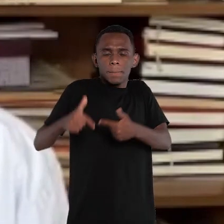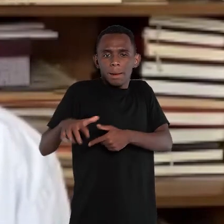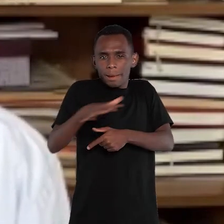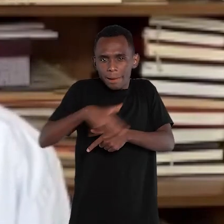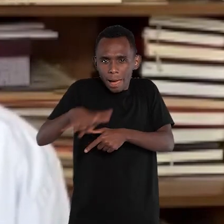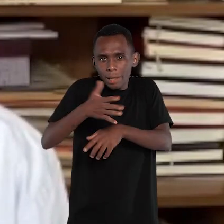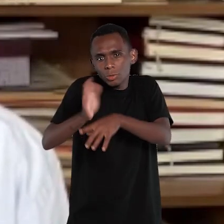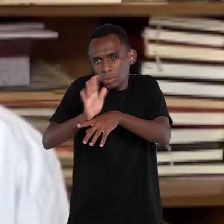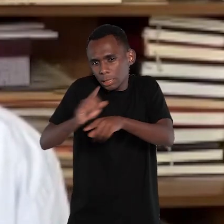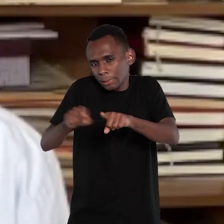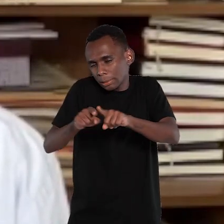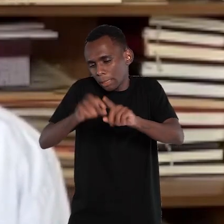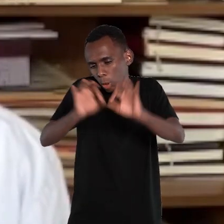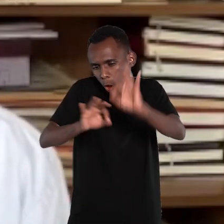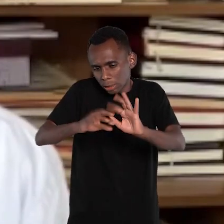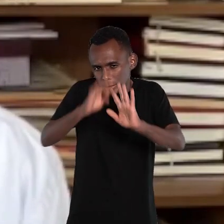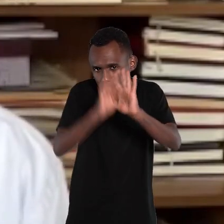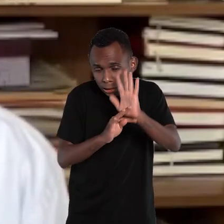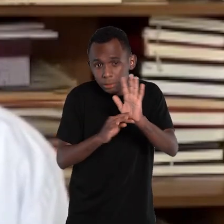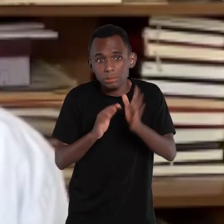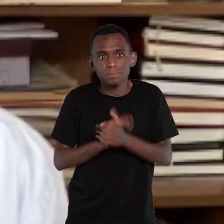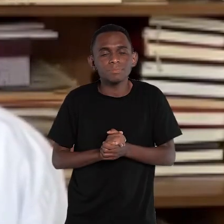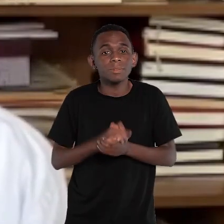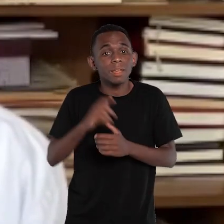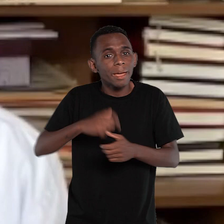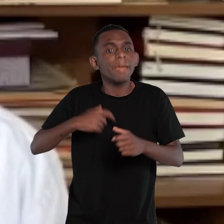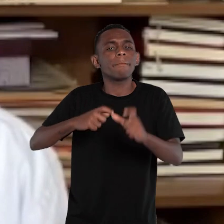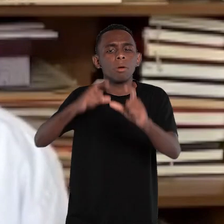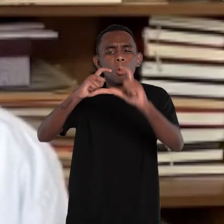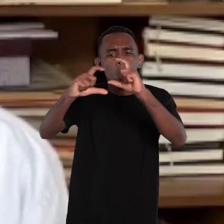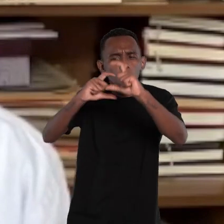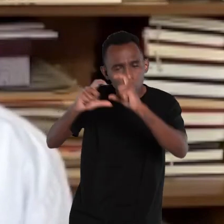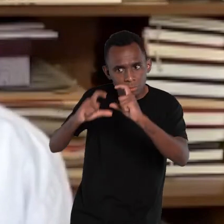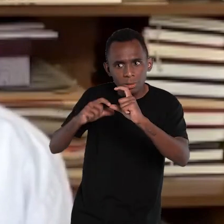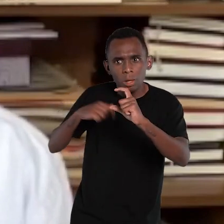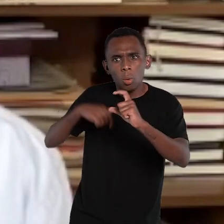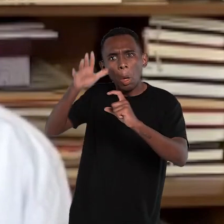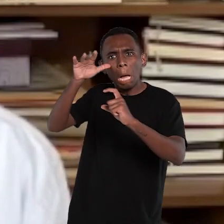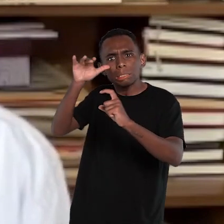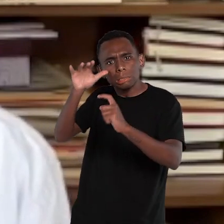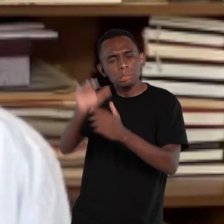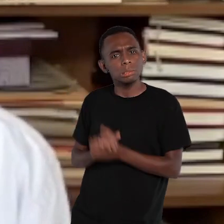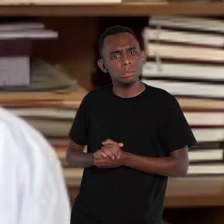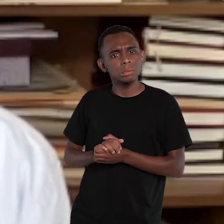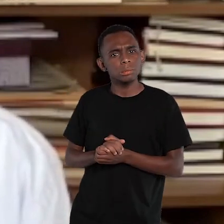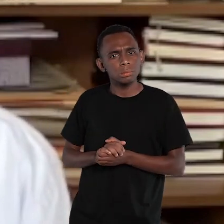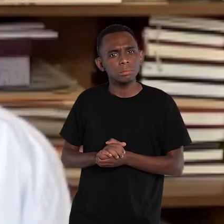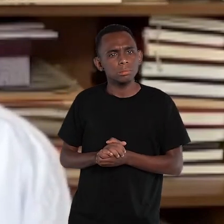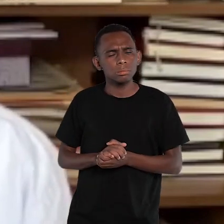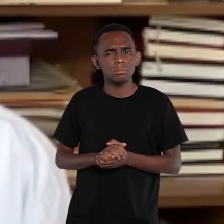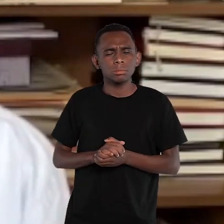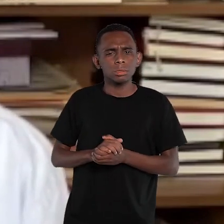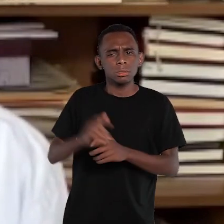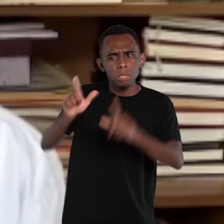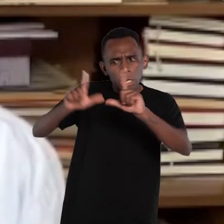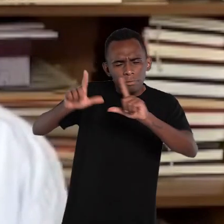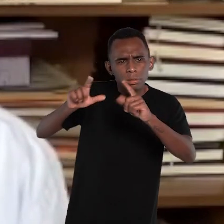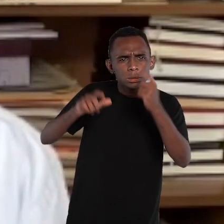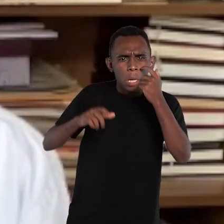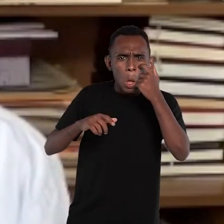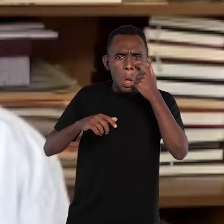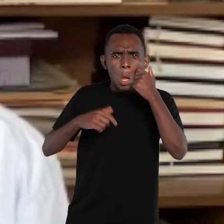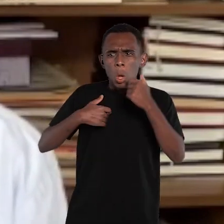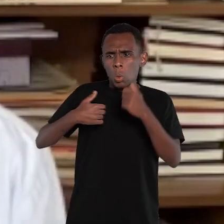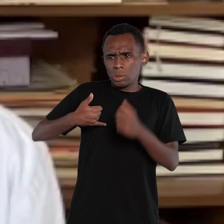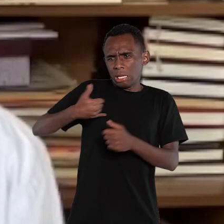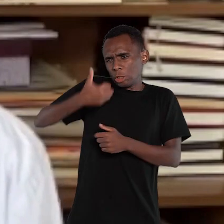ou como roteirista. Vem da história em quadrinho. Eu, quando moleque, a partir dos 9, 10 anos, eu